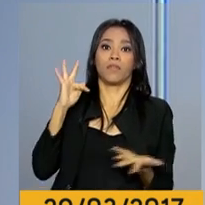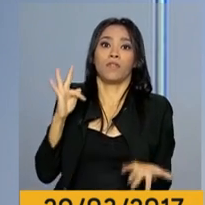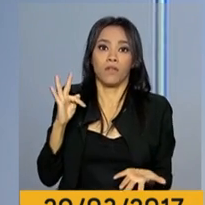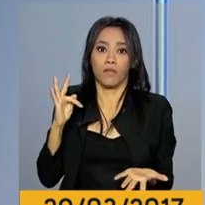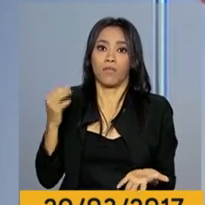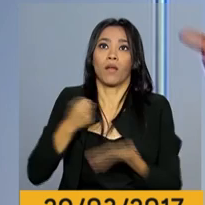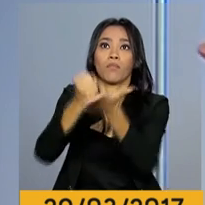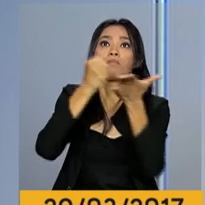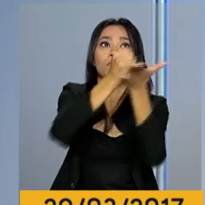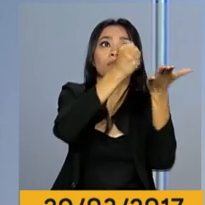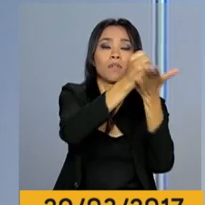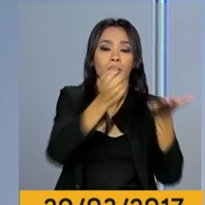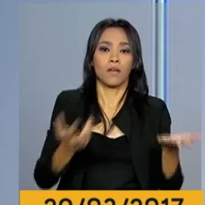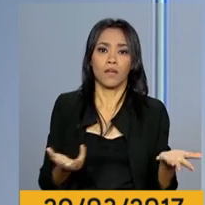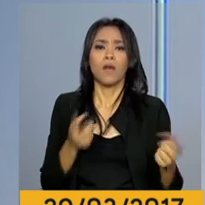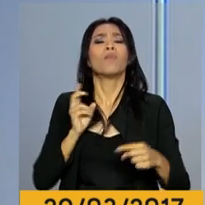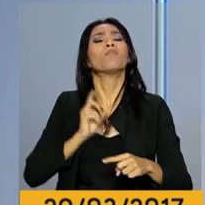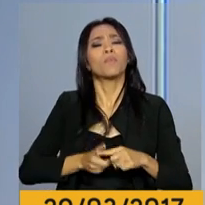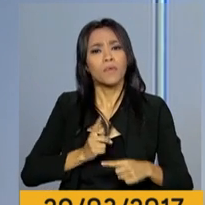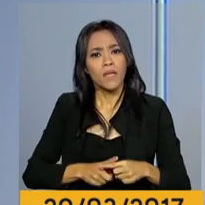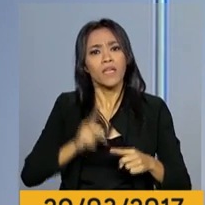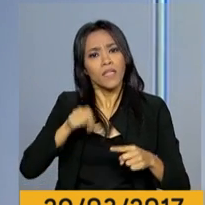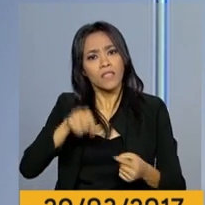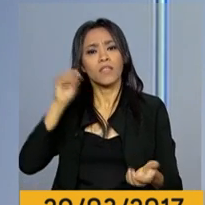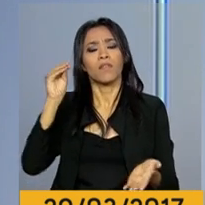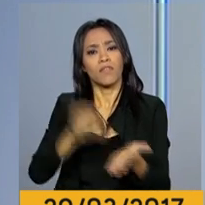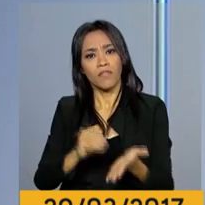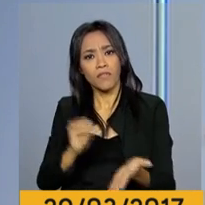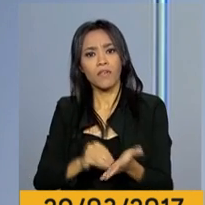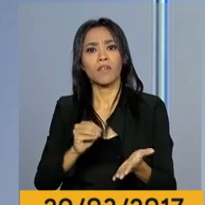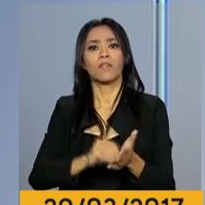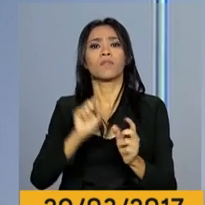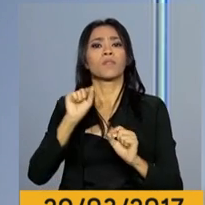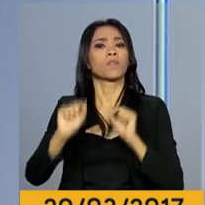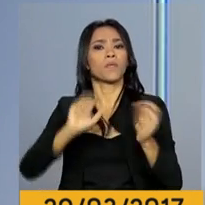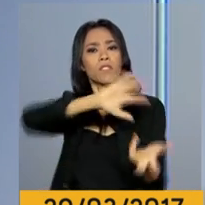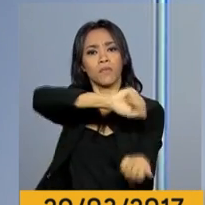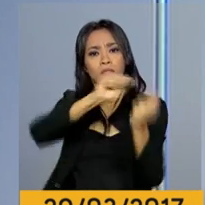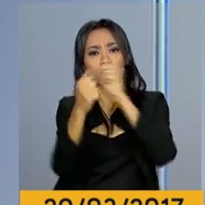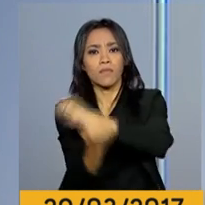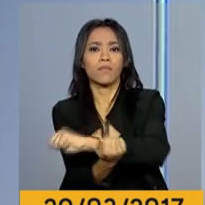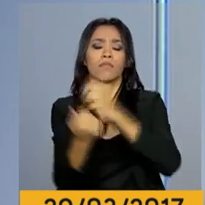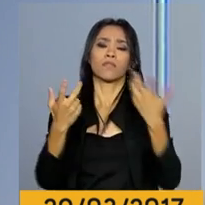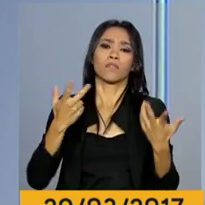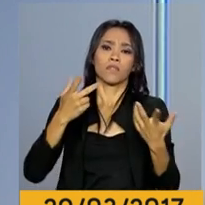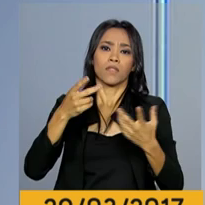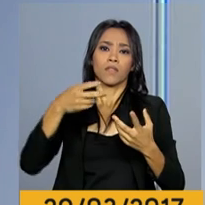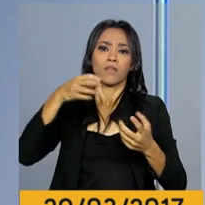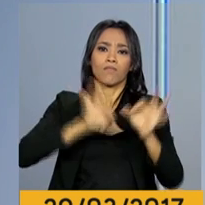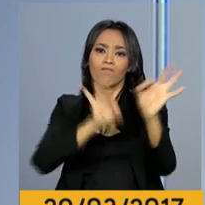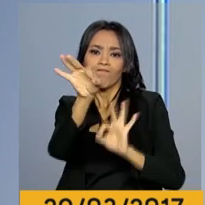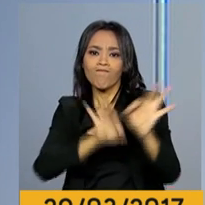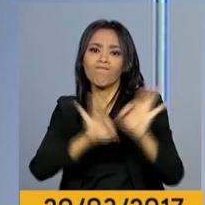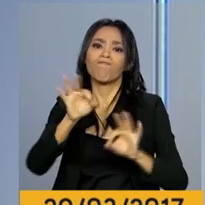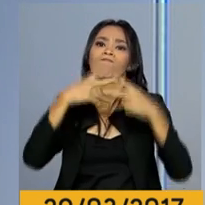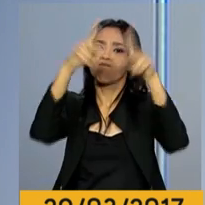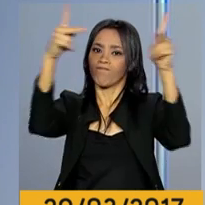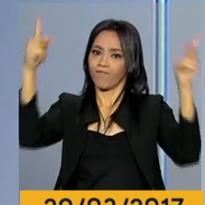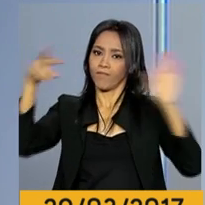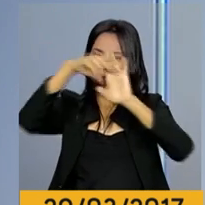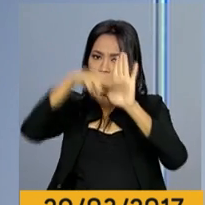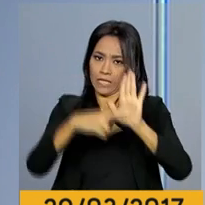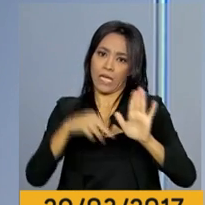não formação não formatação de uma de uma adequação previdenciária correta nos respectivos